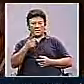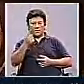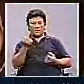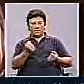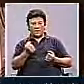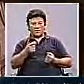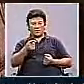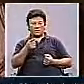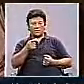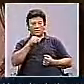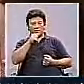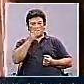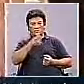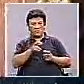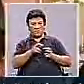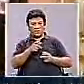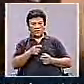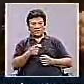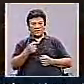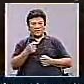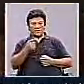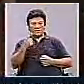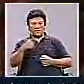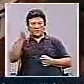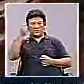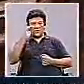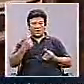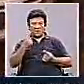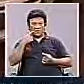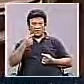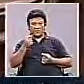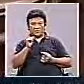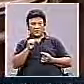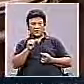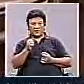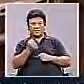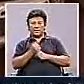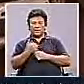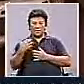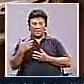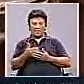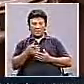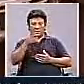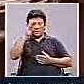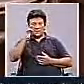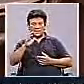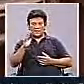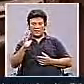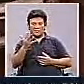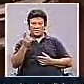carros em que costuma correr, tem alguma história em particular sobre a sua carreira? Sei que é